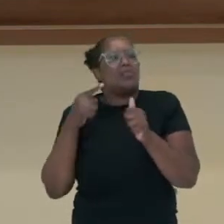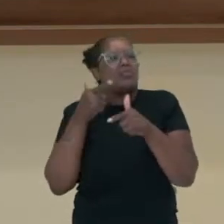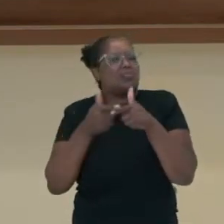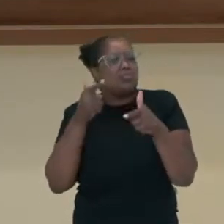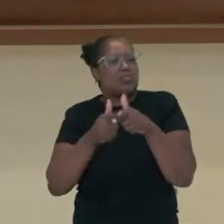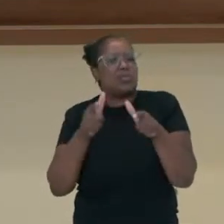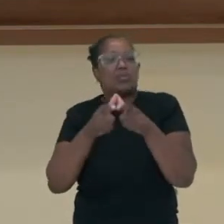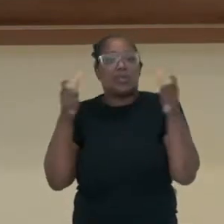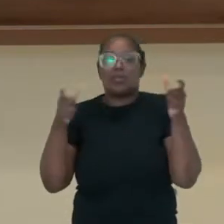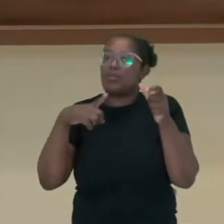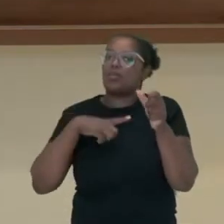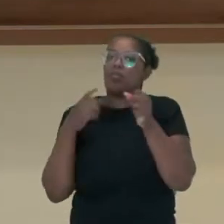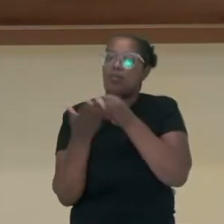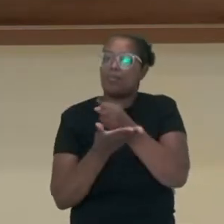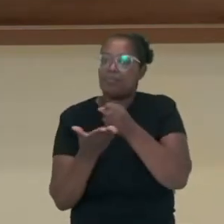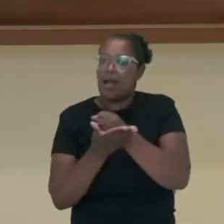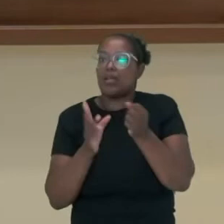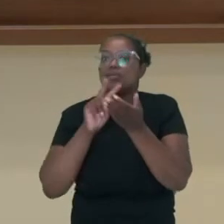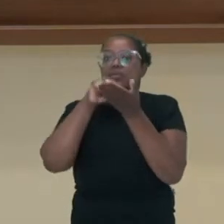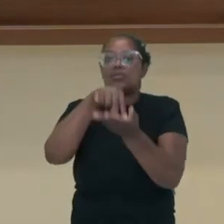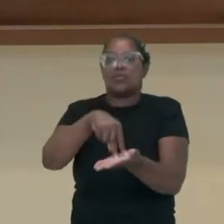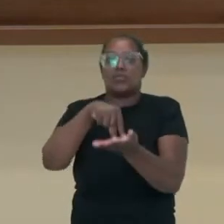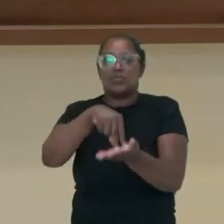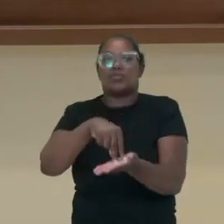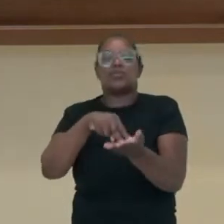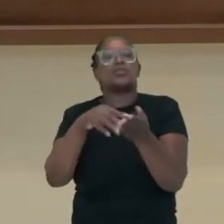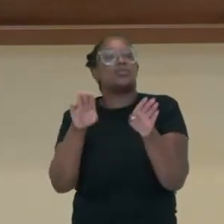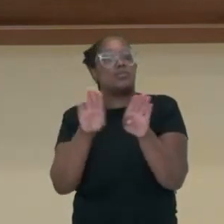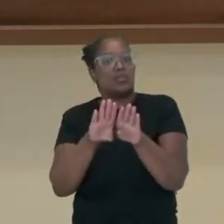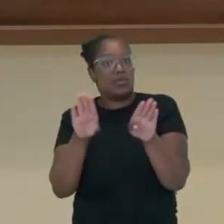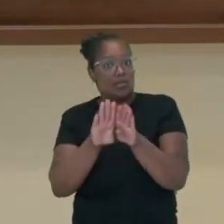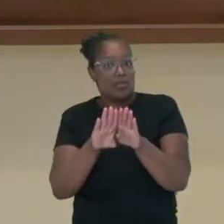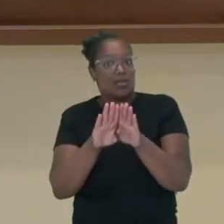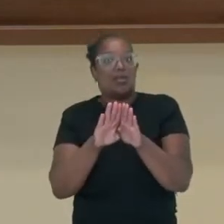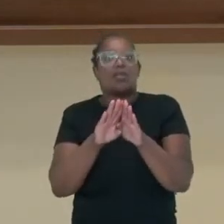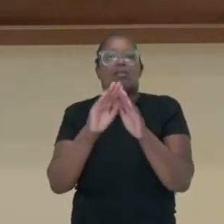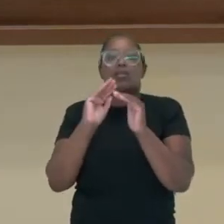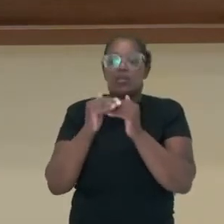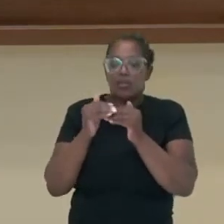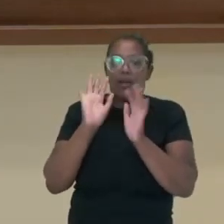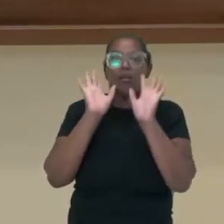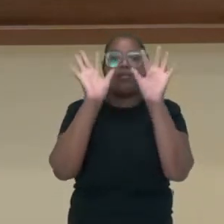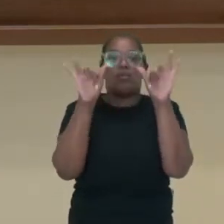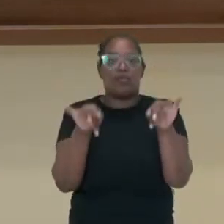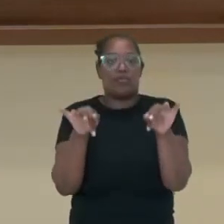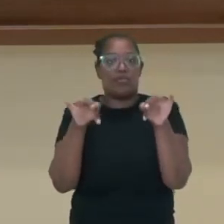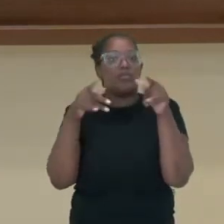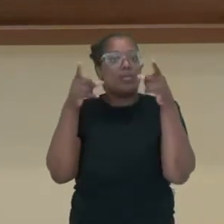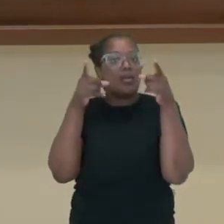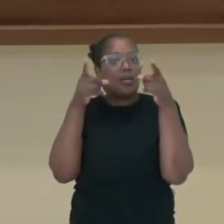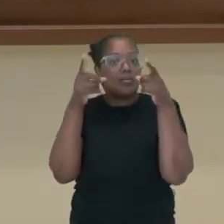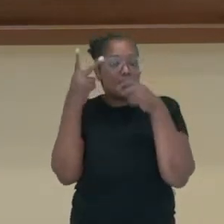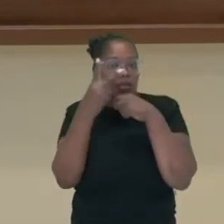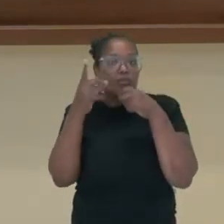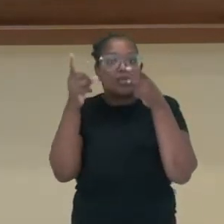base de sustentação para evidenciar, então, a partir do fim da Segunda Guerra